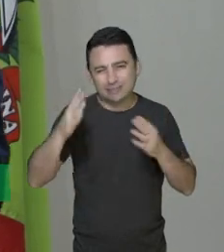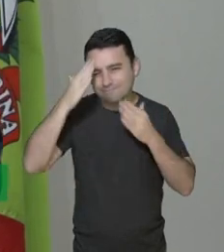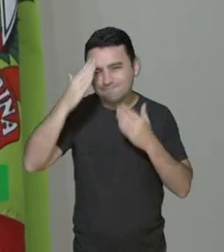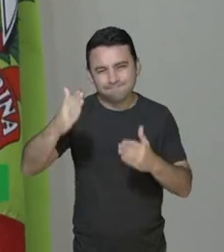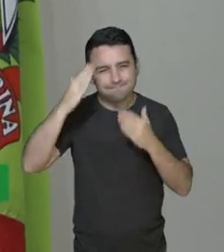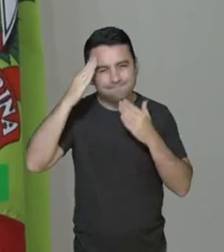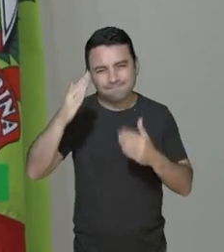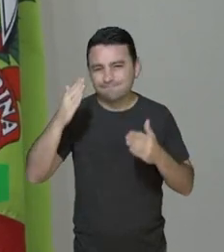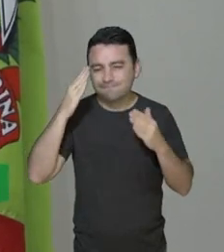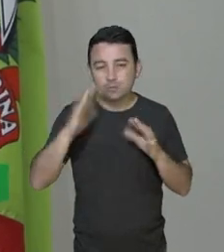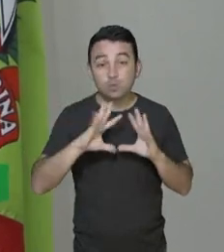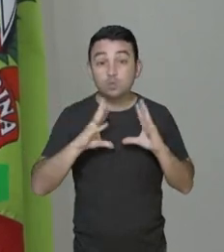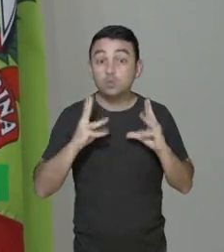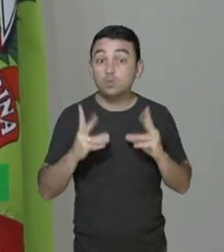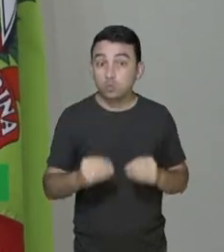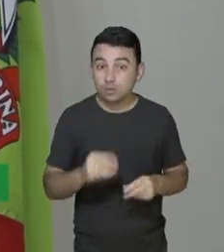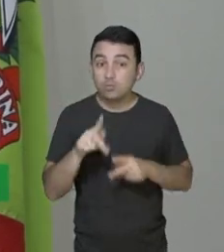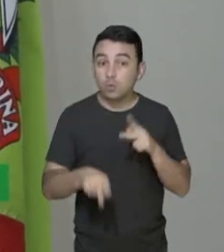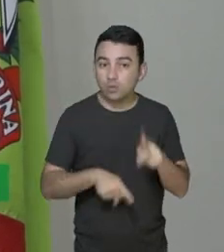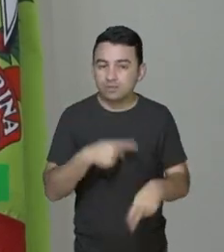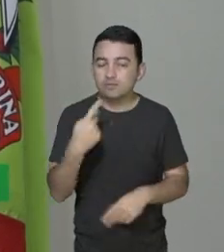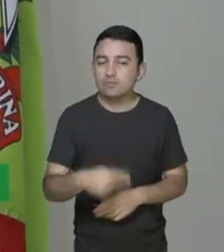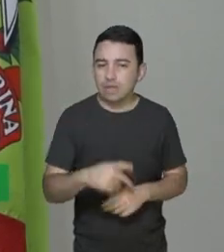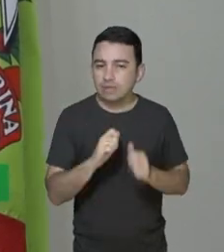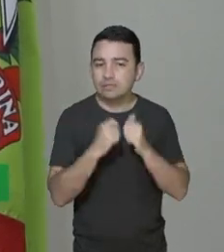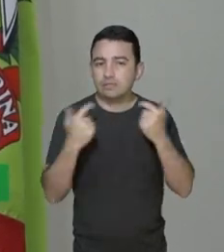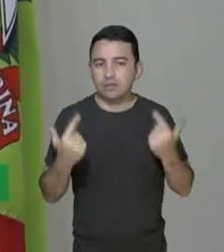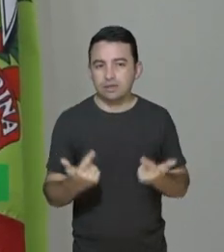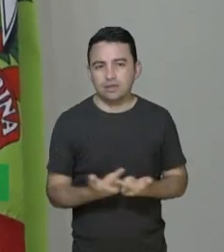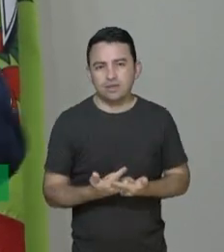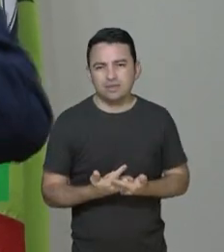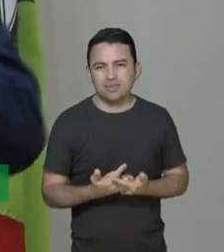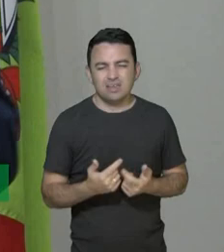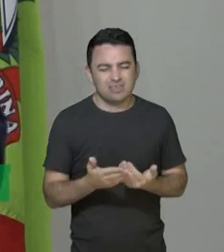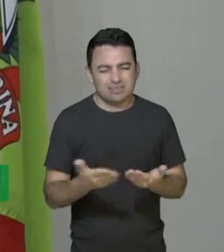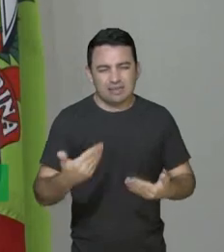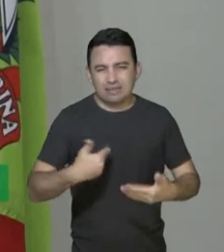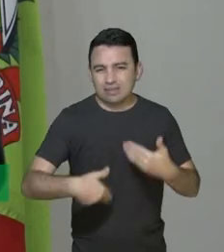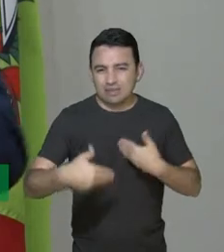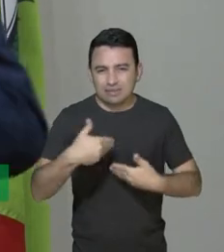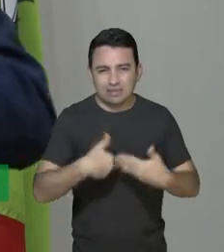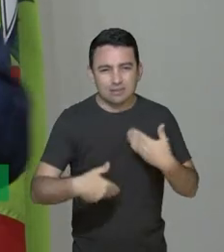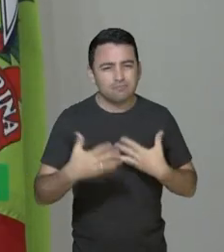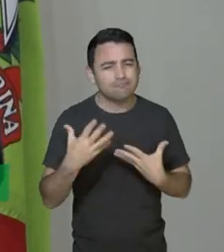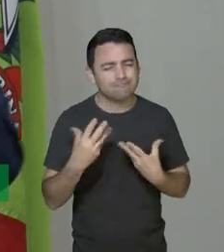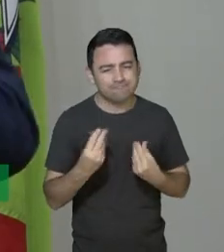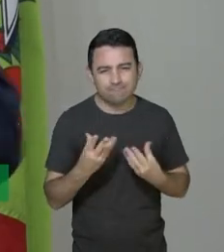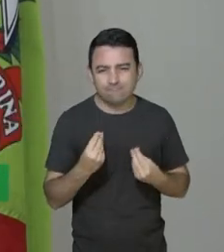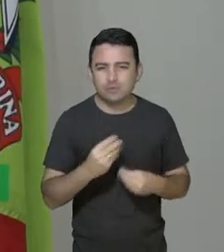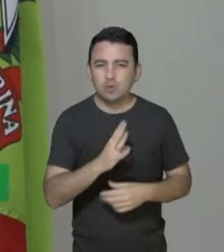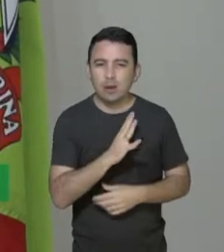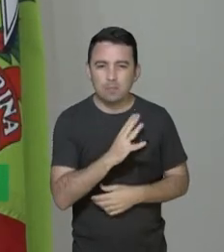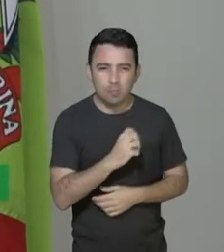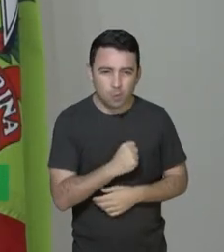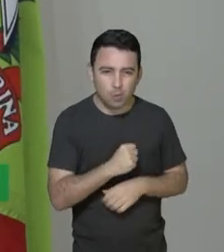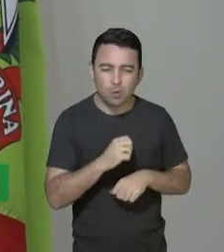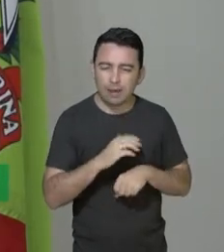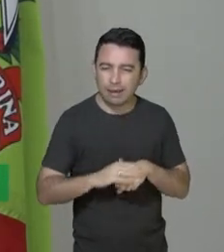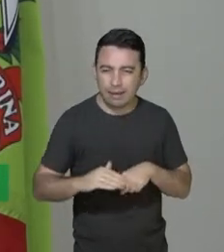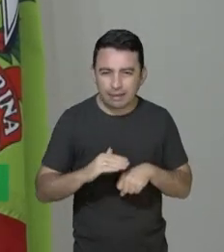a todo esse povo dessa casa, que nos trata com muito amor e muito